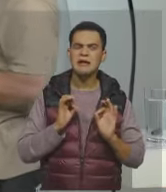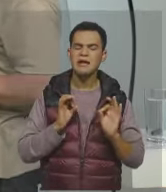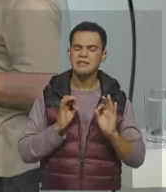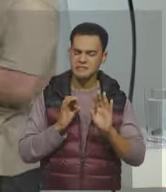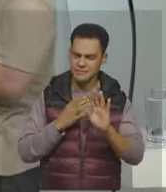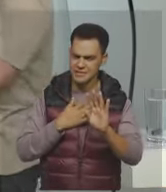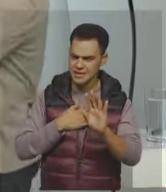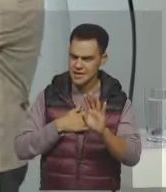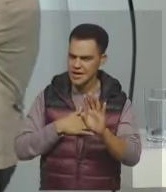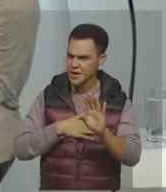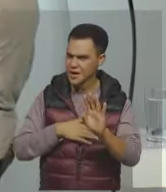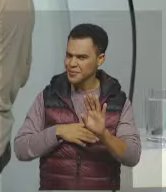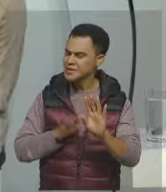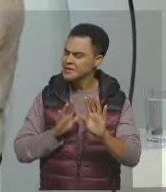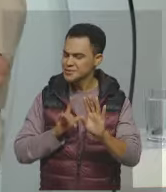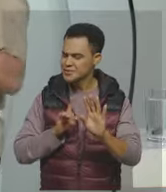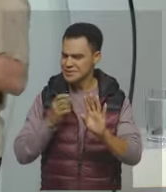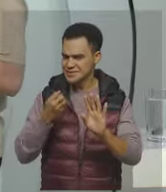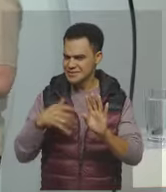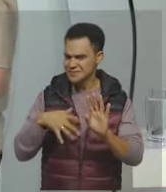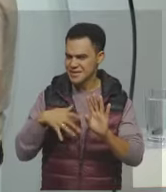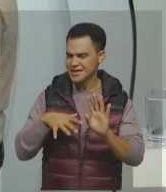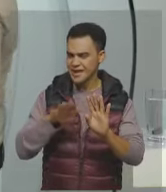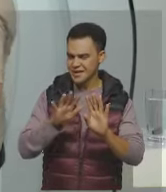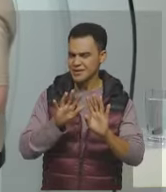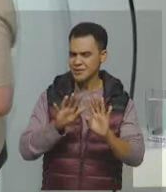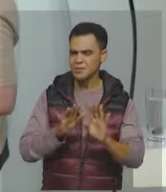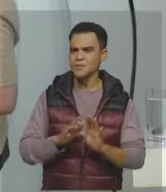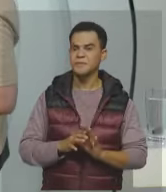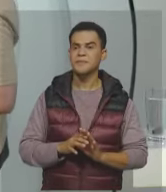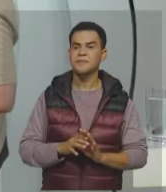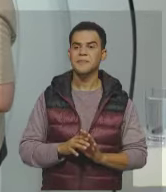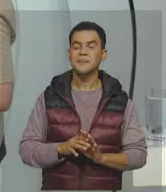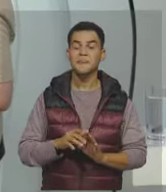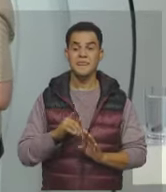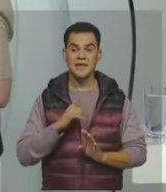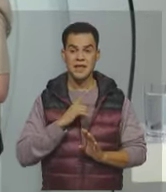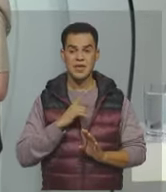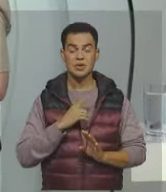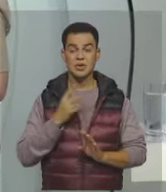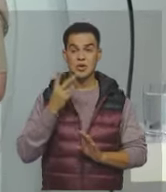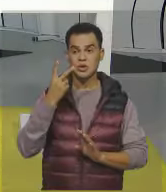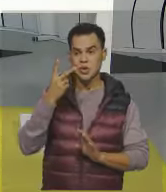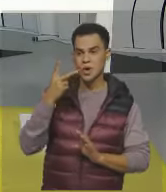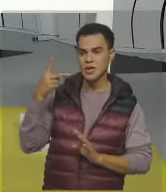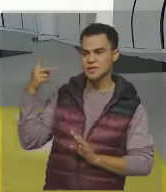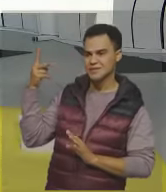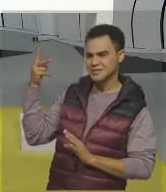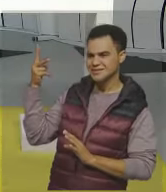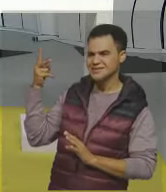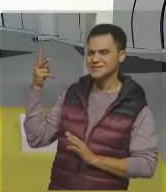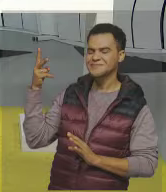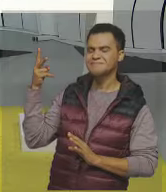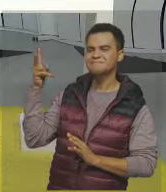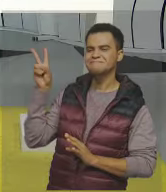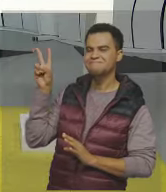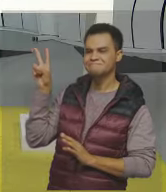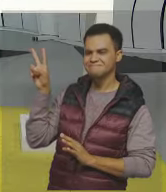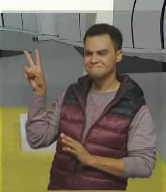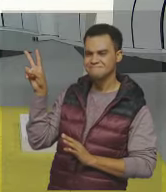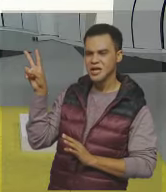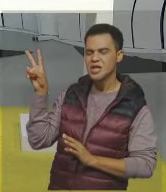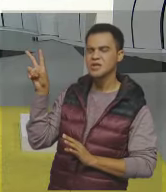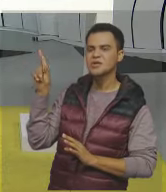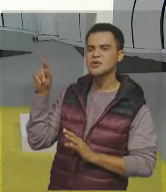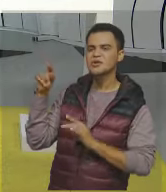motivo para pânico. Aqui, como é que a gente vai fazer? Eu tenho dois resistores em paralelo, né? E esses dois resistores em